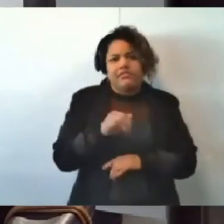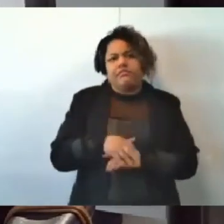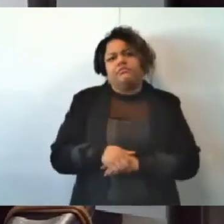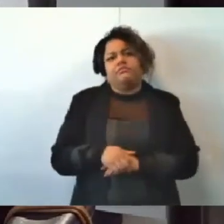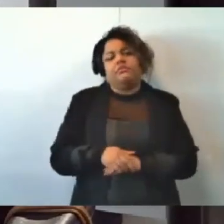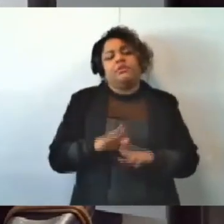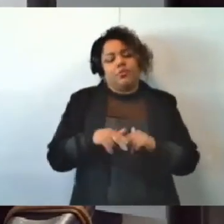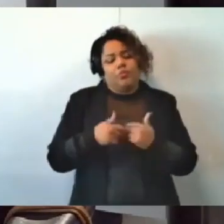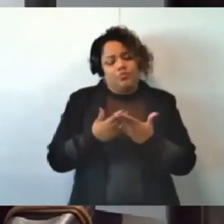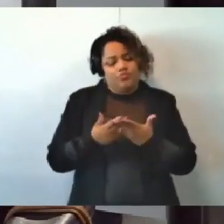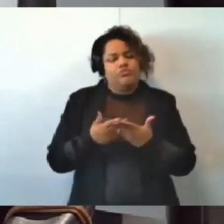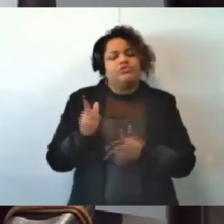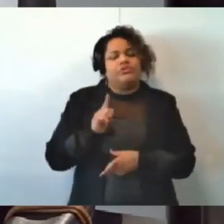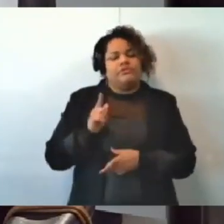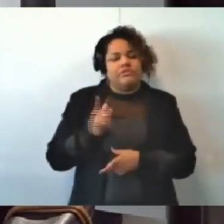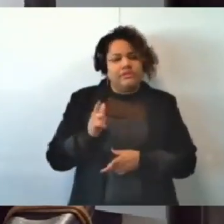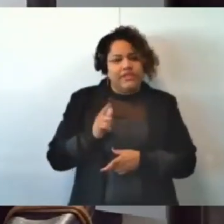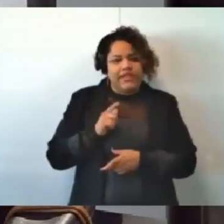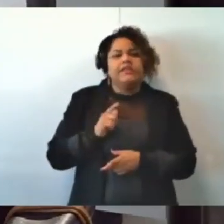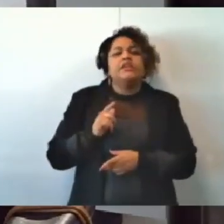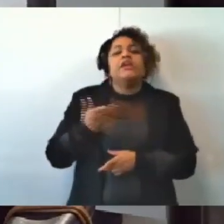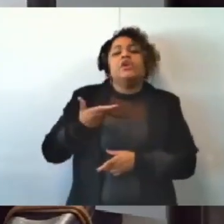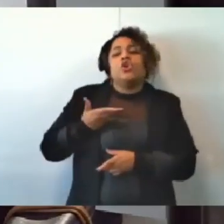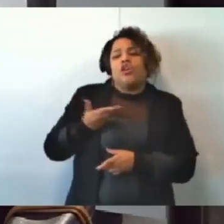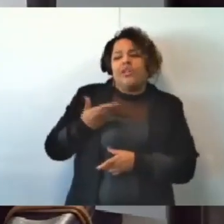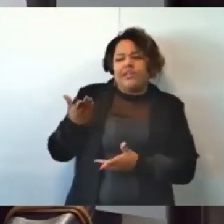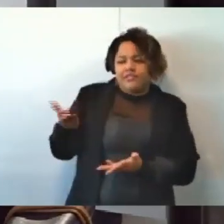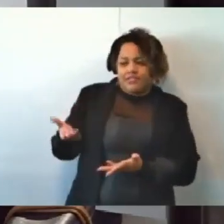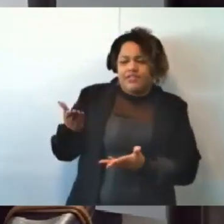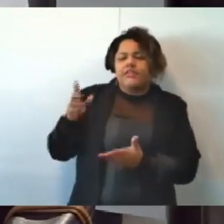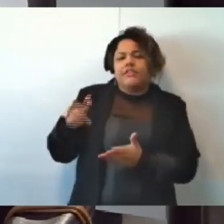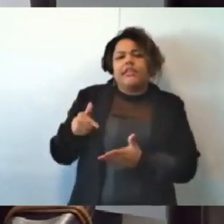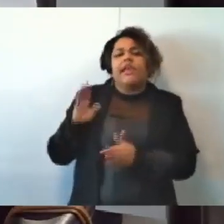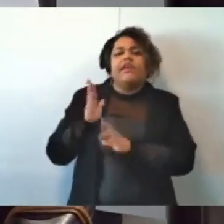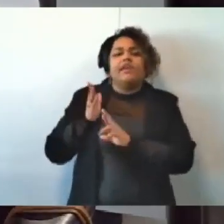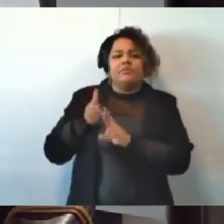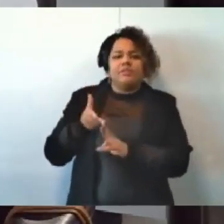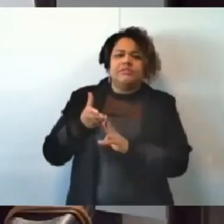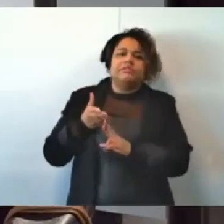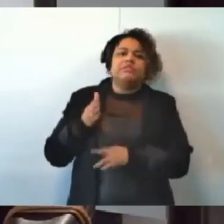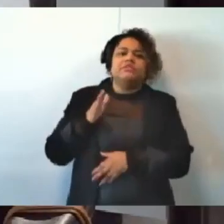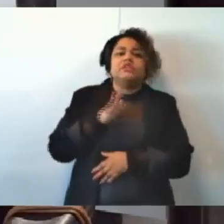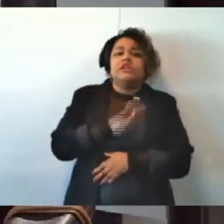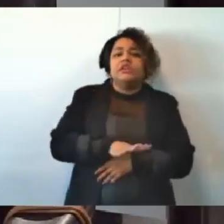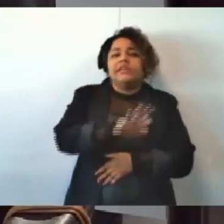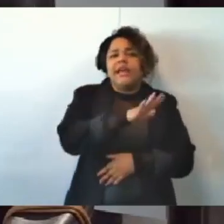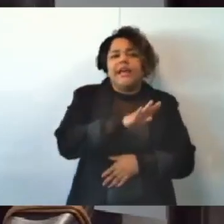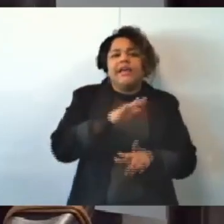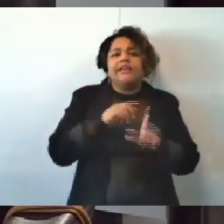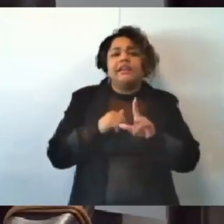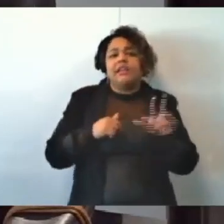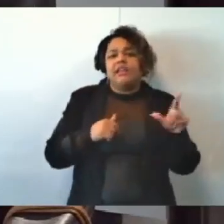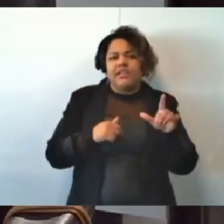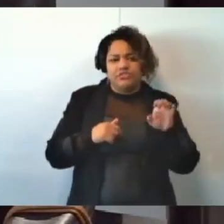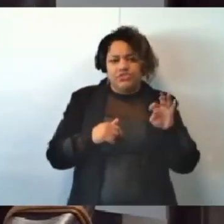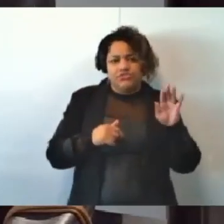região leste. Por quê? Porque já está sendo impactado. Então, quando você fecha, a gente vai ver que vai impactar